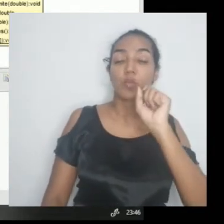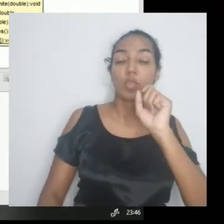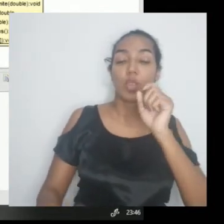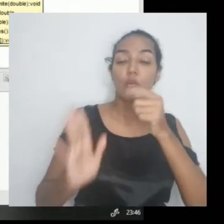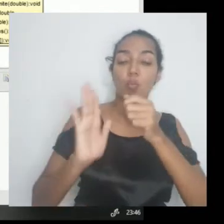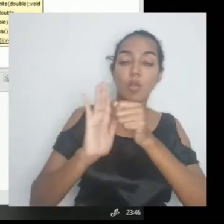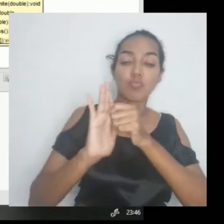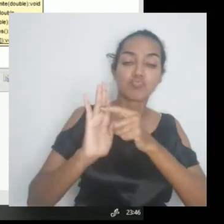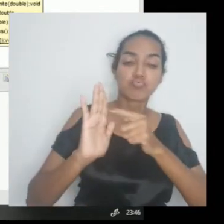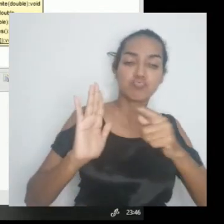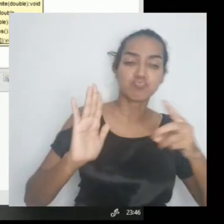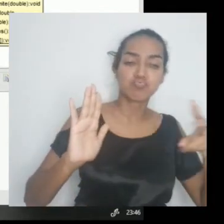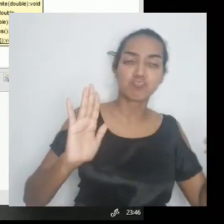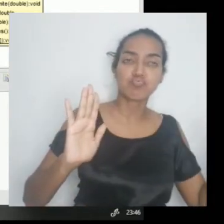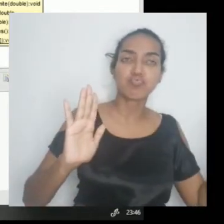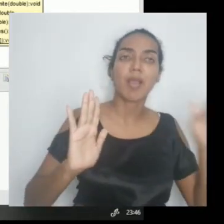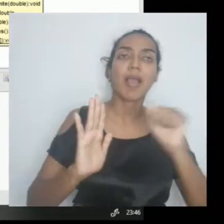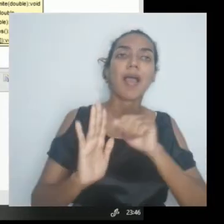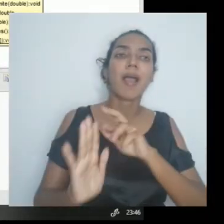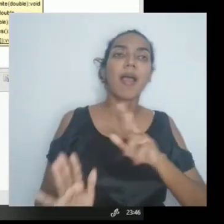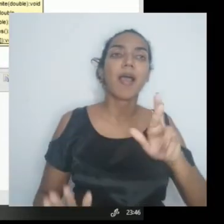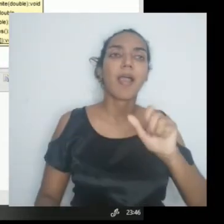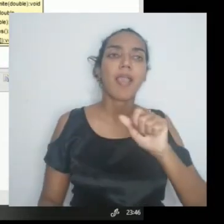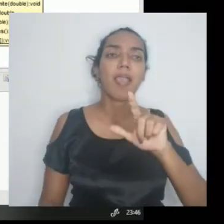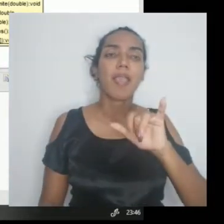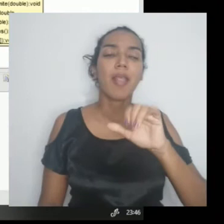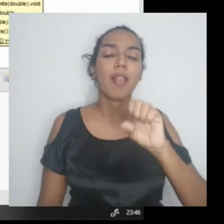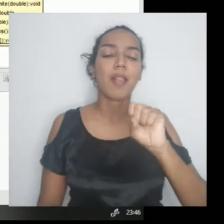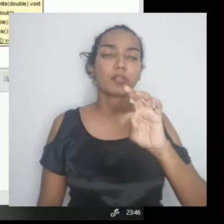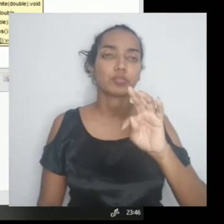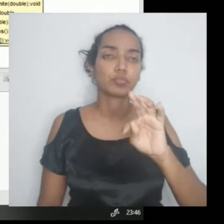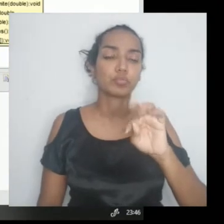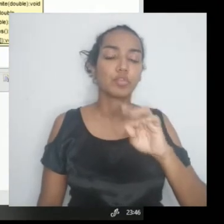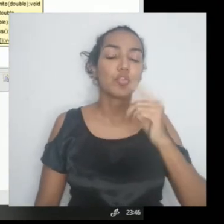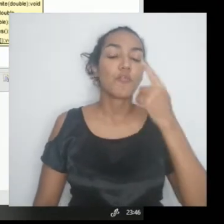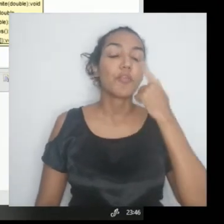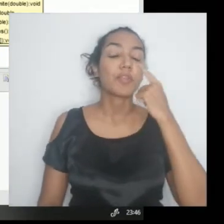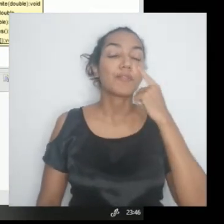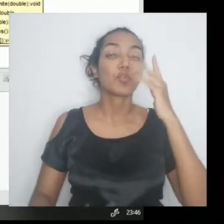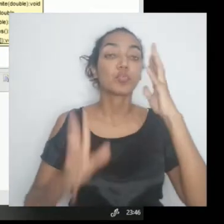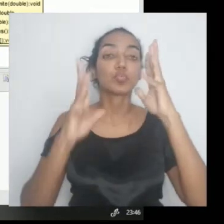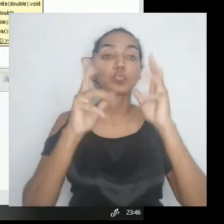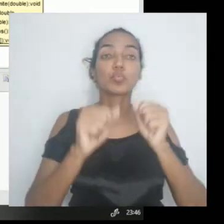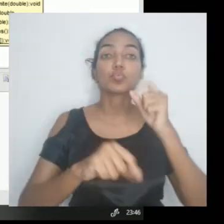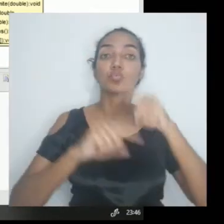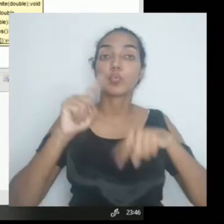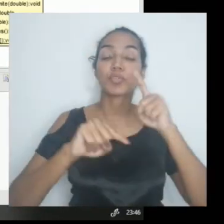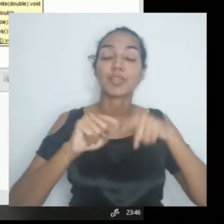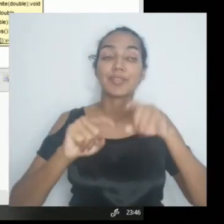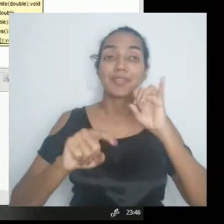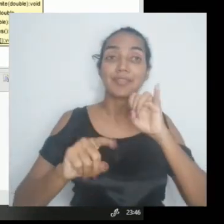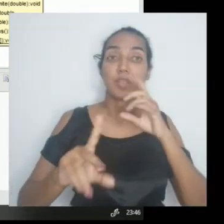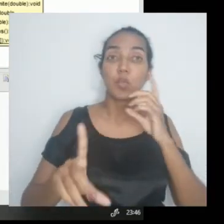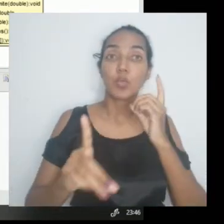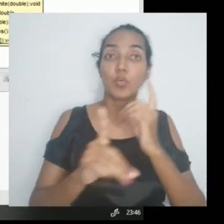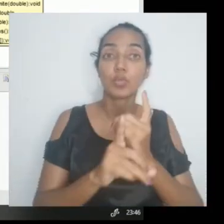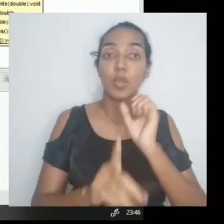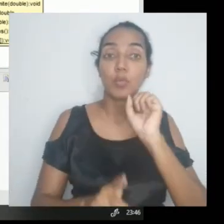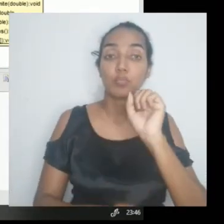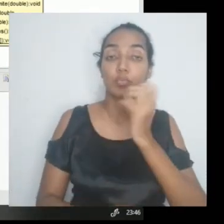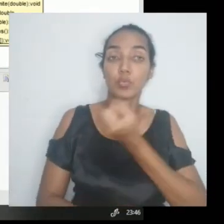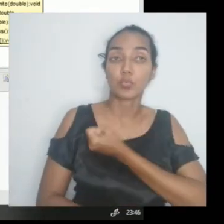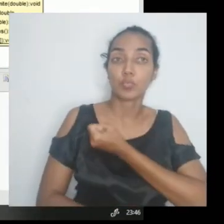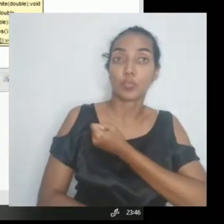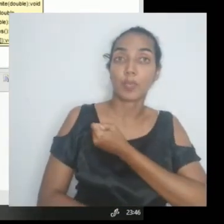todos os objetos e se eu encontrar algum objeto cujo número é igual, eu não adiciono.